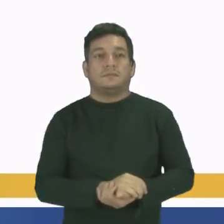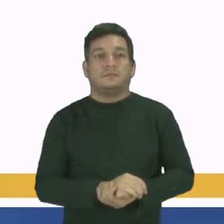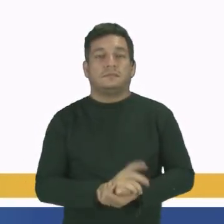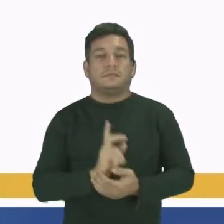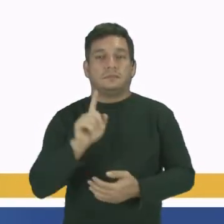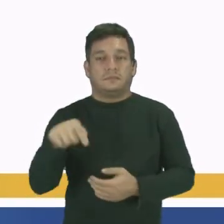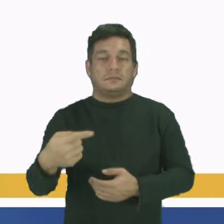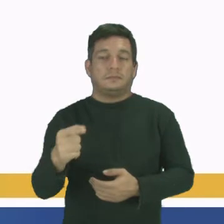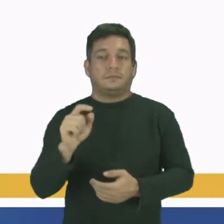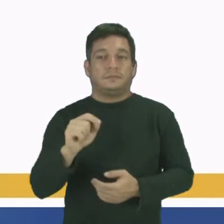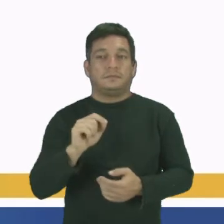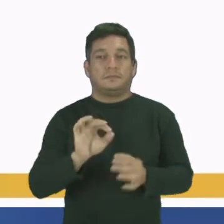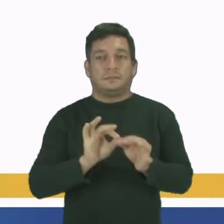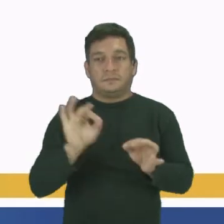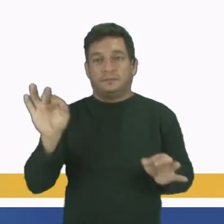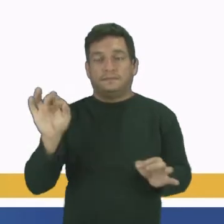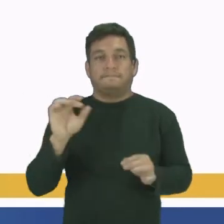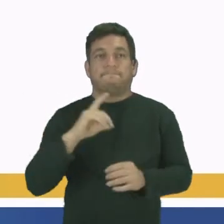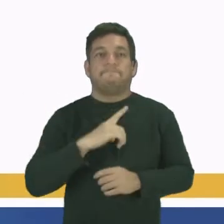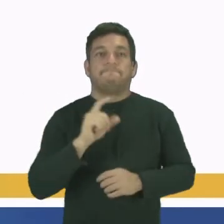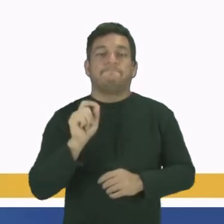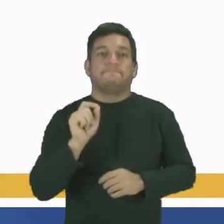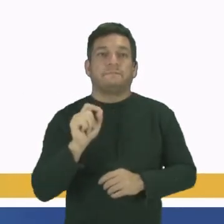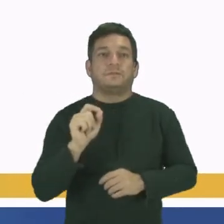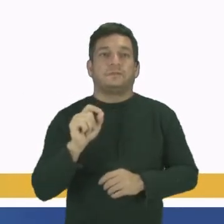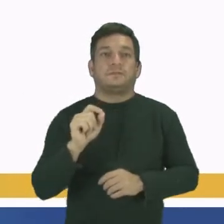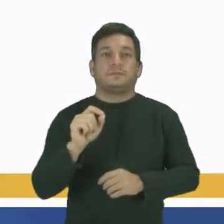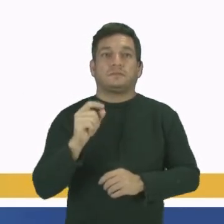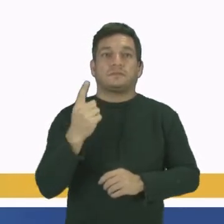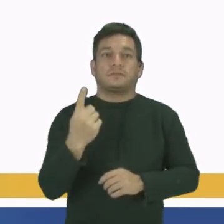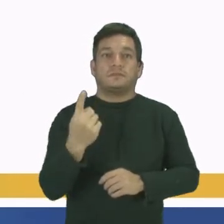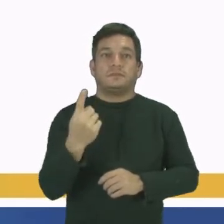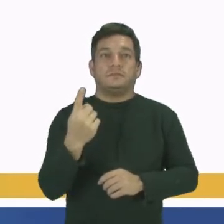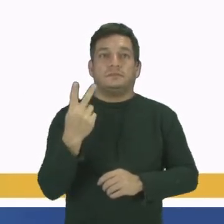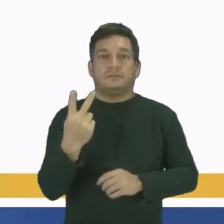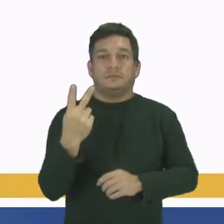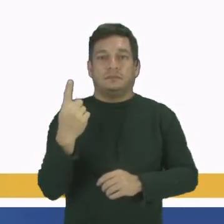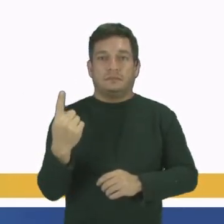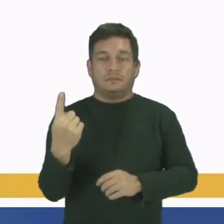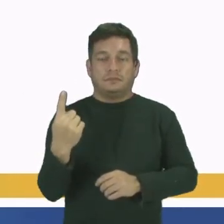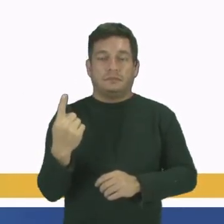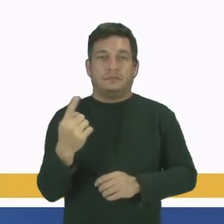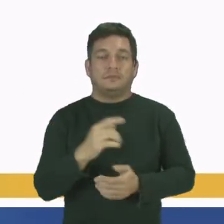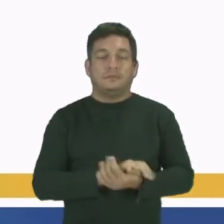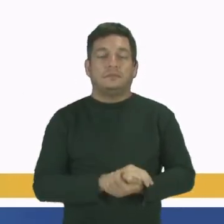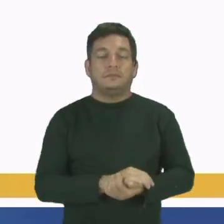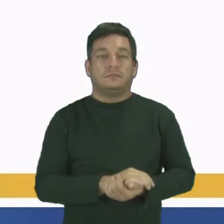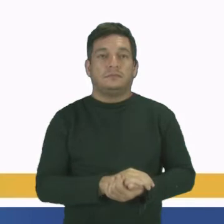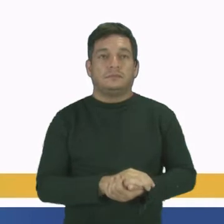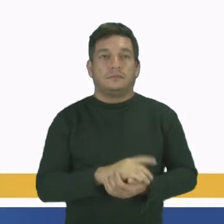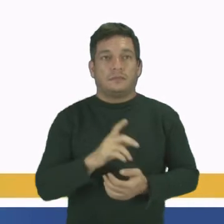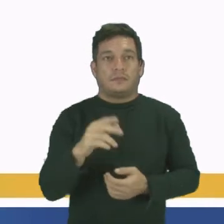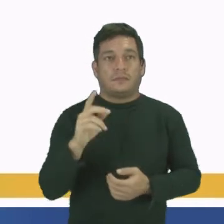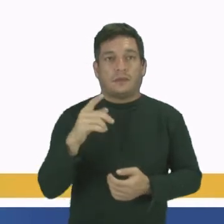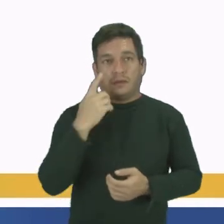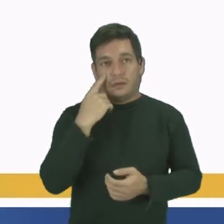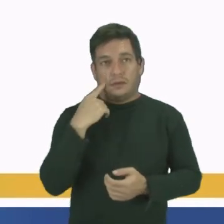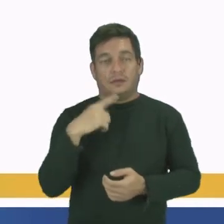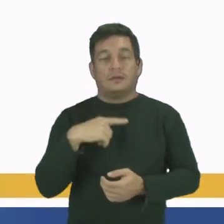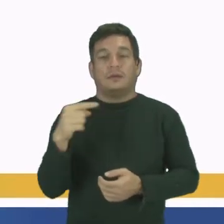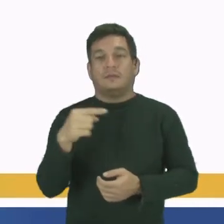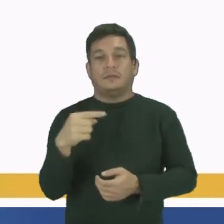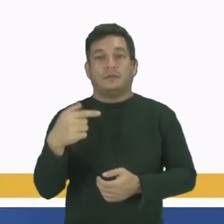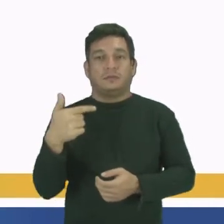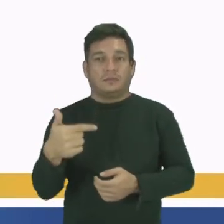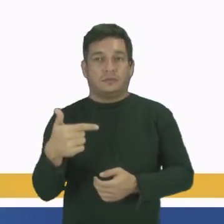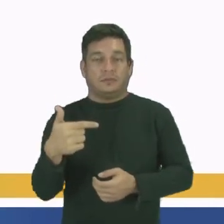No próximo tracejado dessa linha, nós temos os elementos 1, 2 e 1. E aí o produto desses números, nós temos